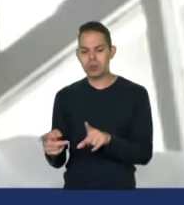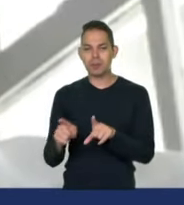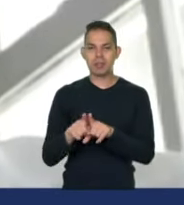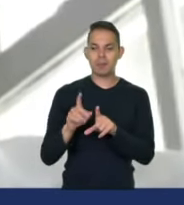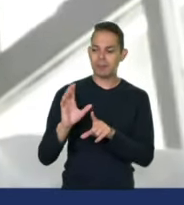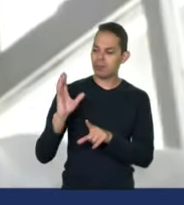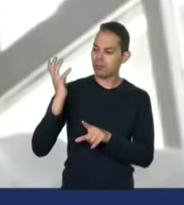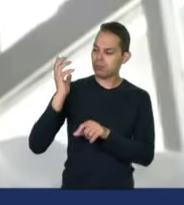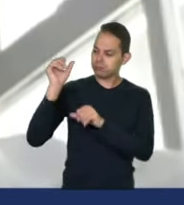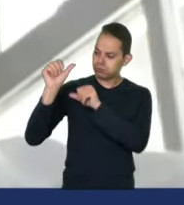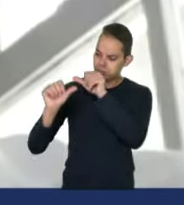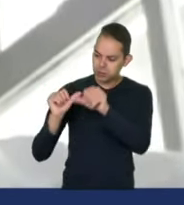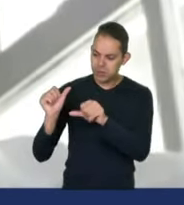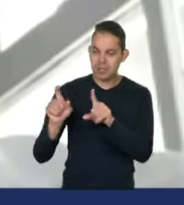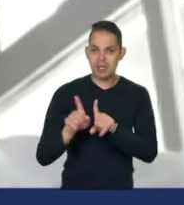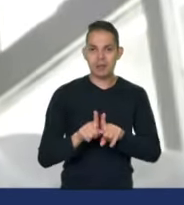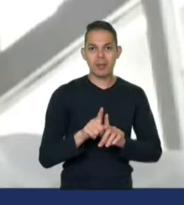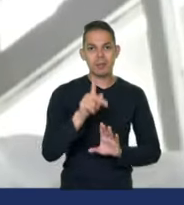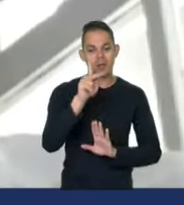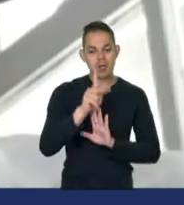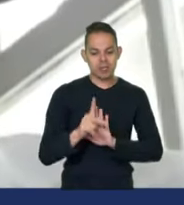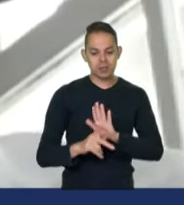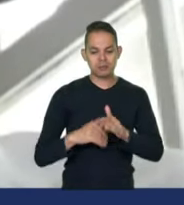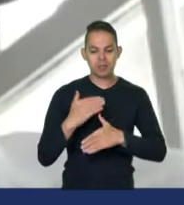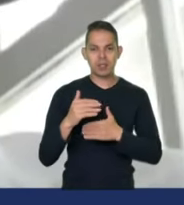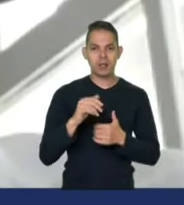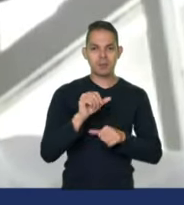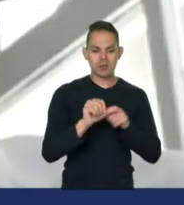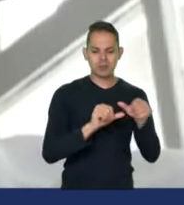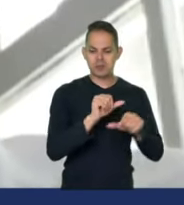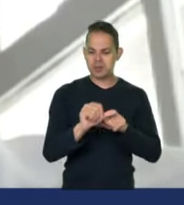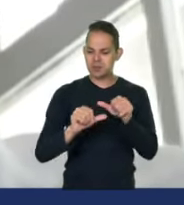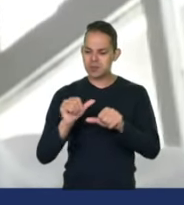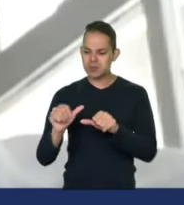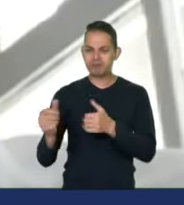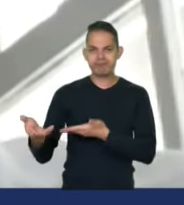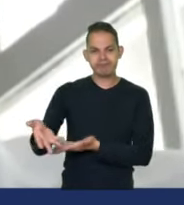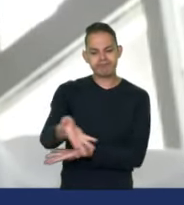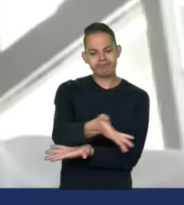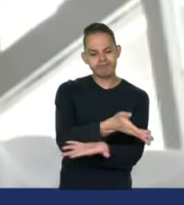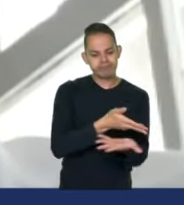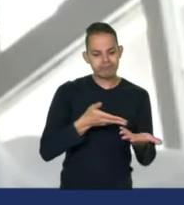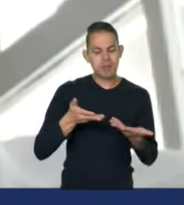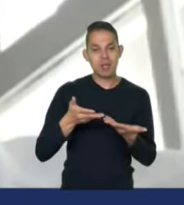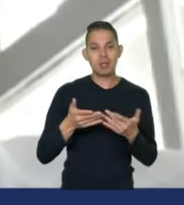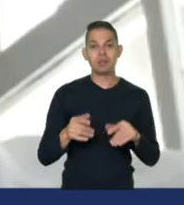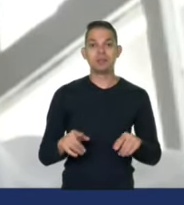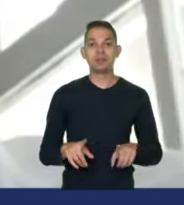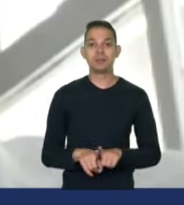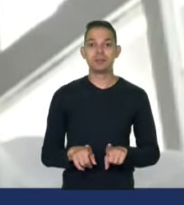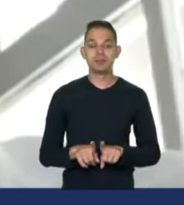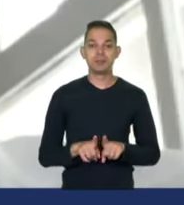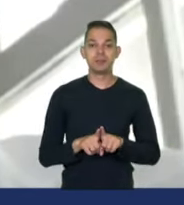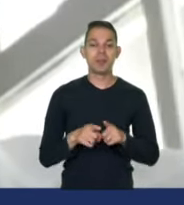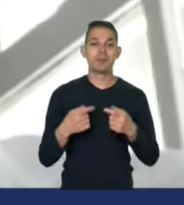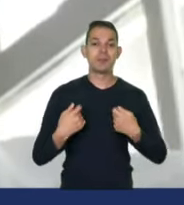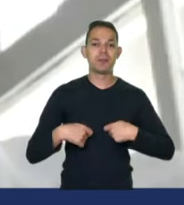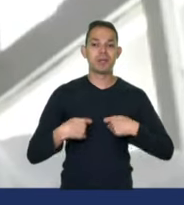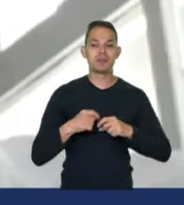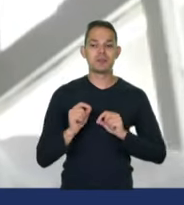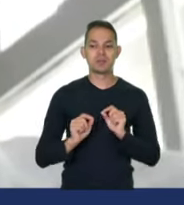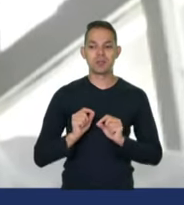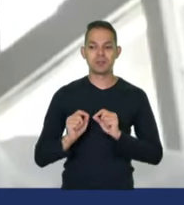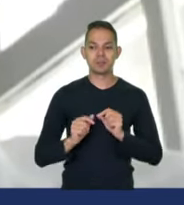projetos de desenvolvimento para lidar com essas transições que estão acontecendo, né? E para isso é necessário, acho que como